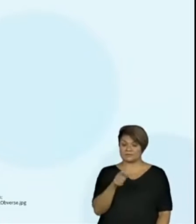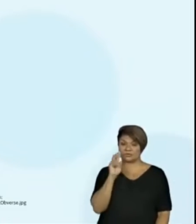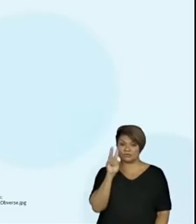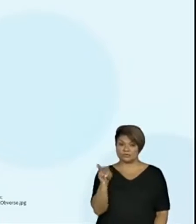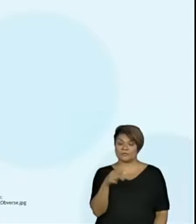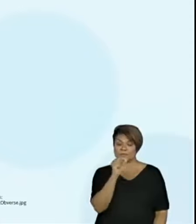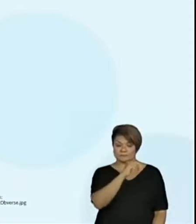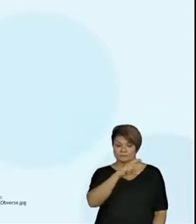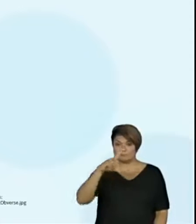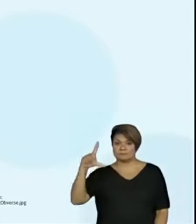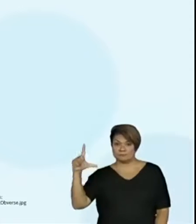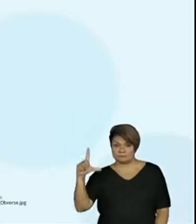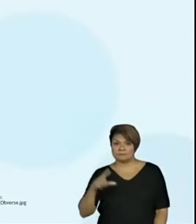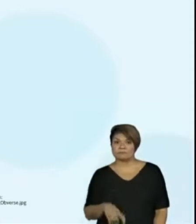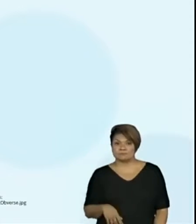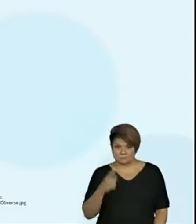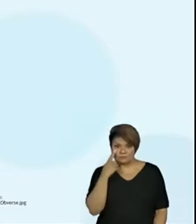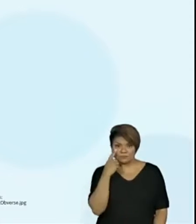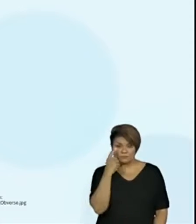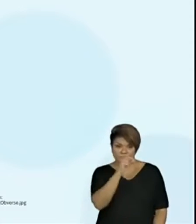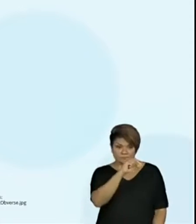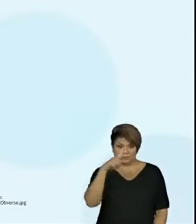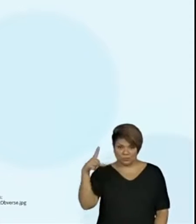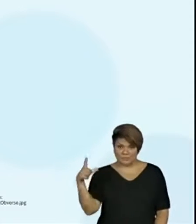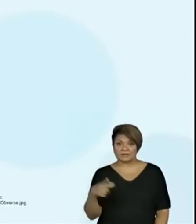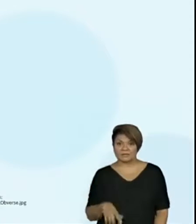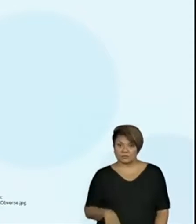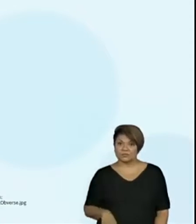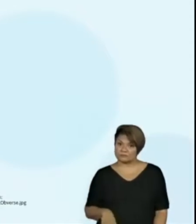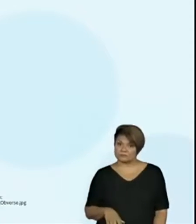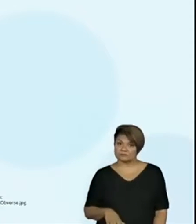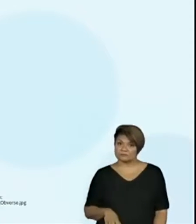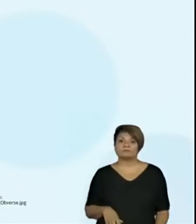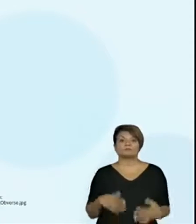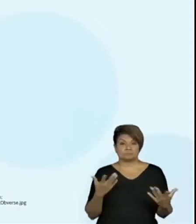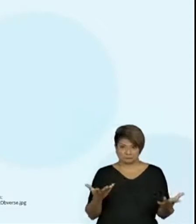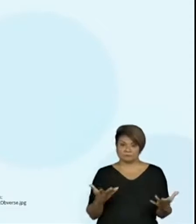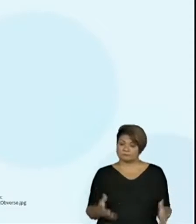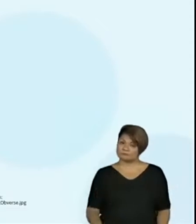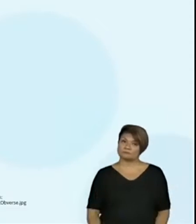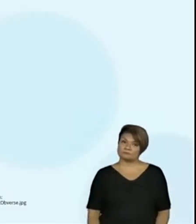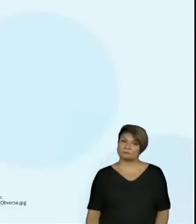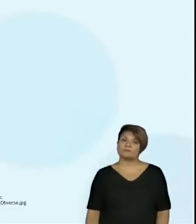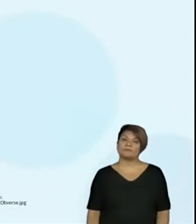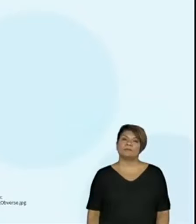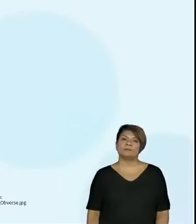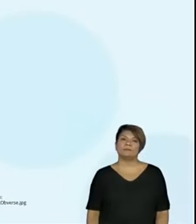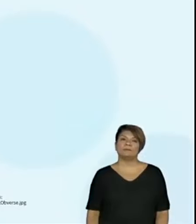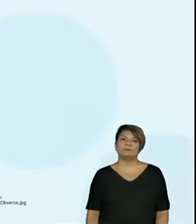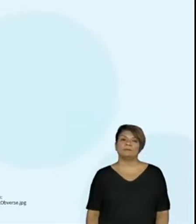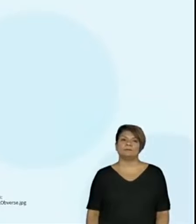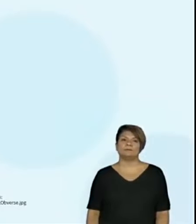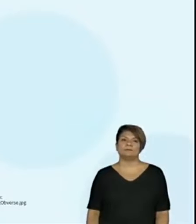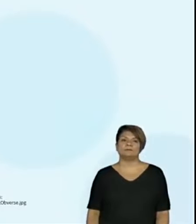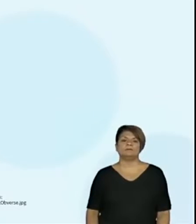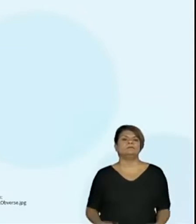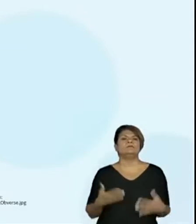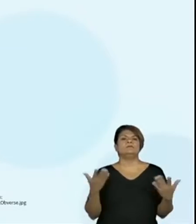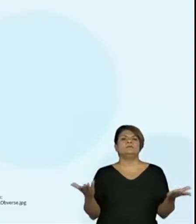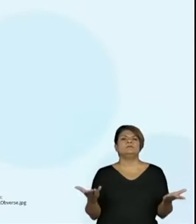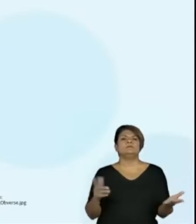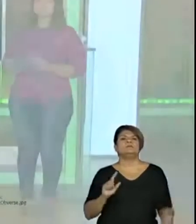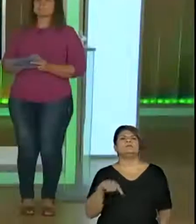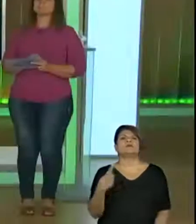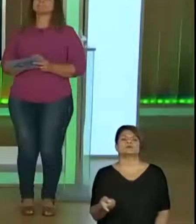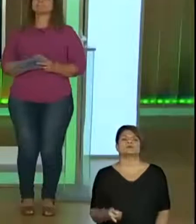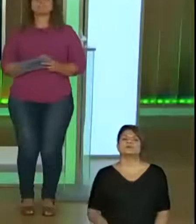ordem crescente. Está vendo que está aumentando os valores das cédulas, das notas? Olha só. Qual será o